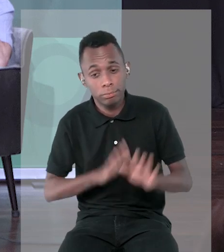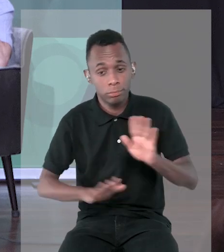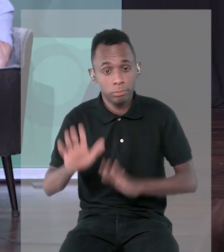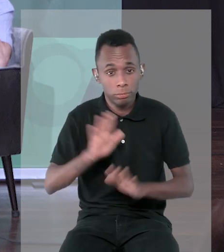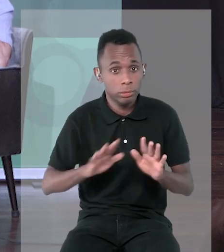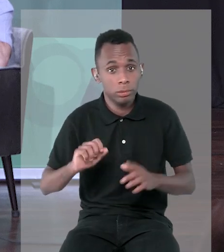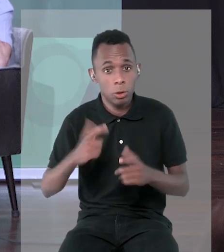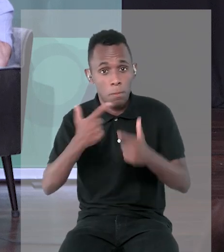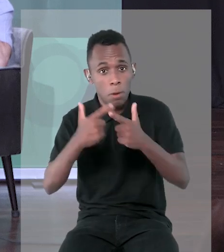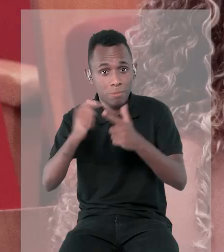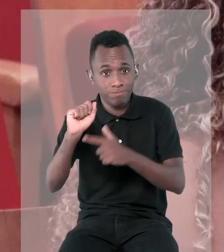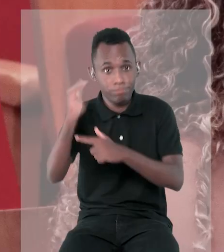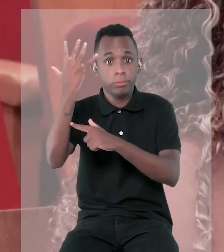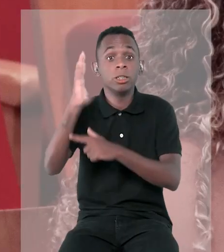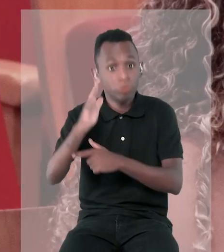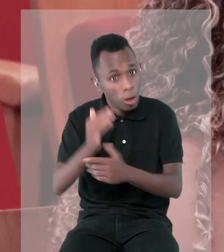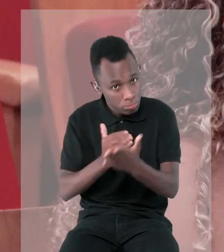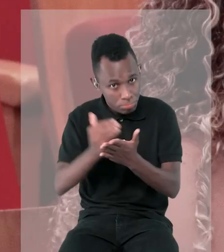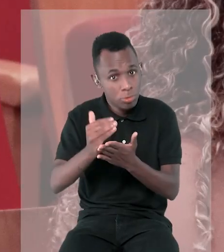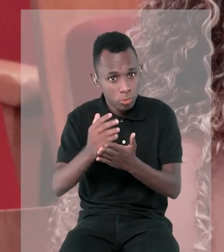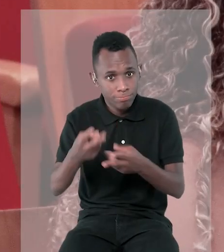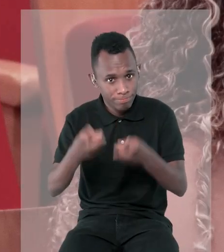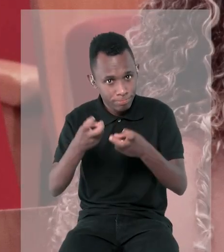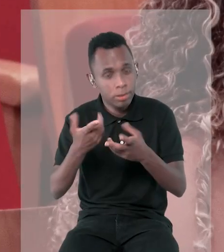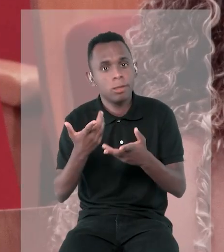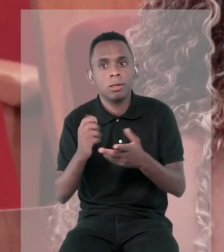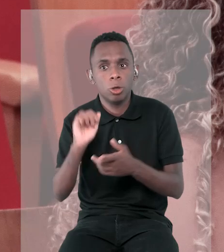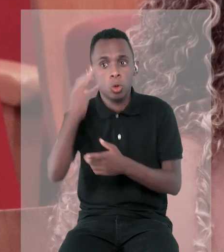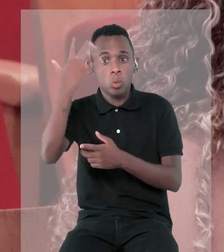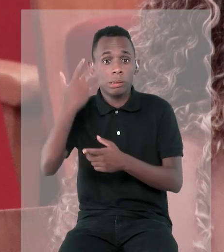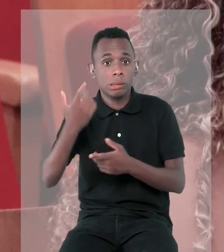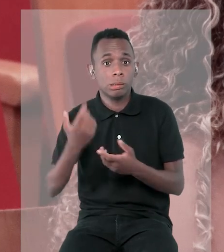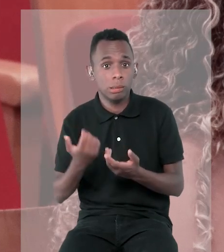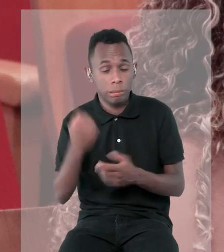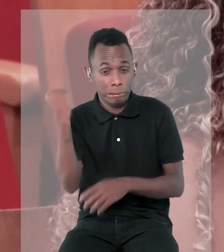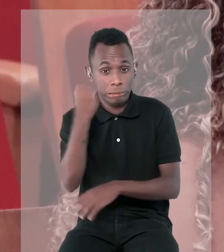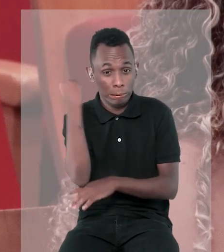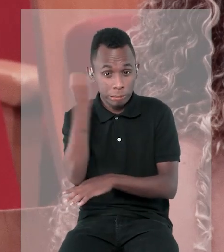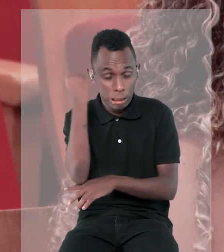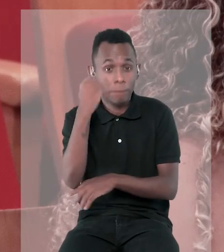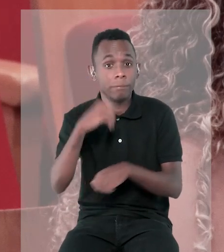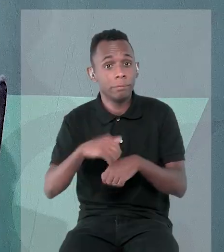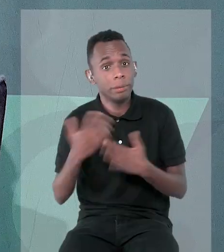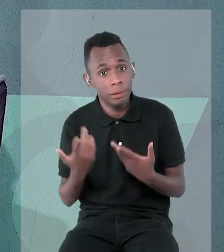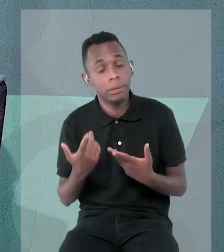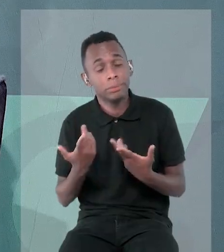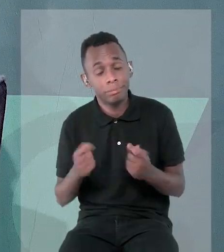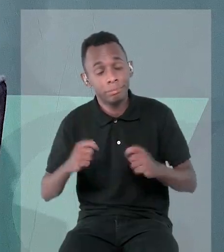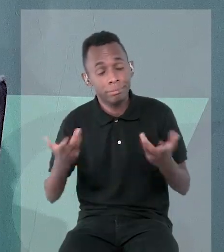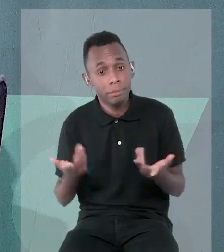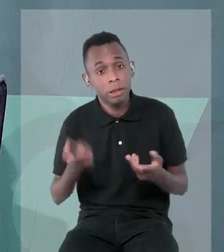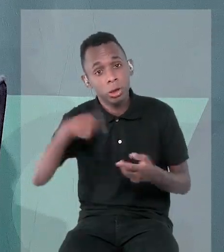crise climática acontecendo, que já está acontecendo, né? Um homem na plateia acompanha com atenção a fala de Juliano. Então